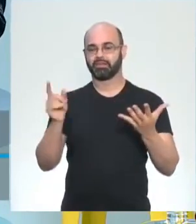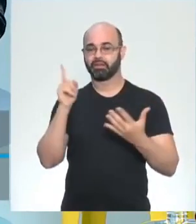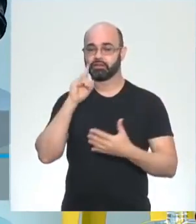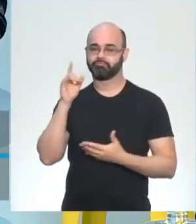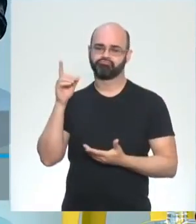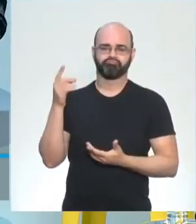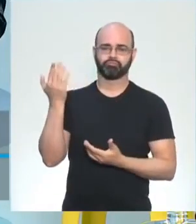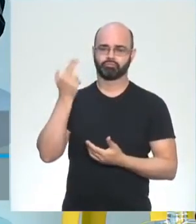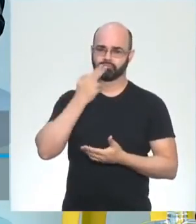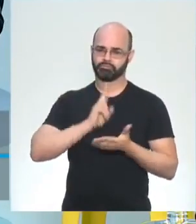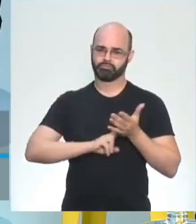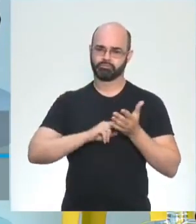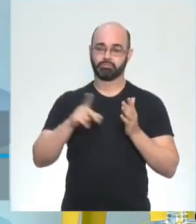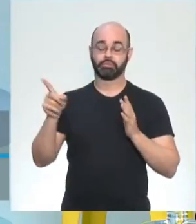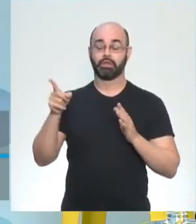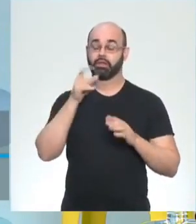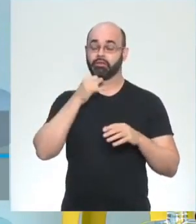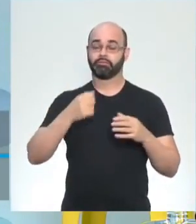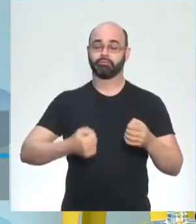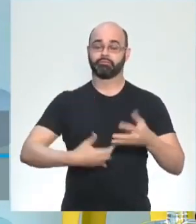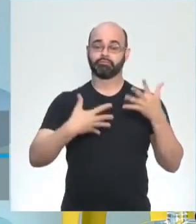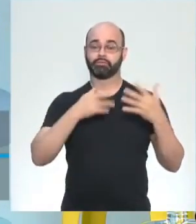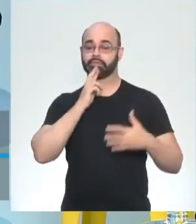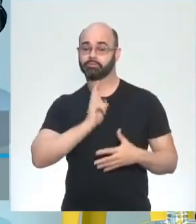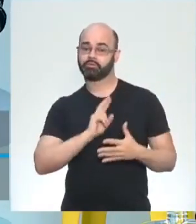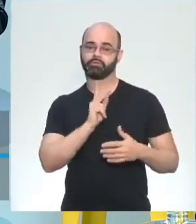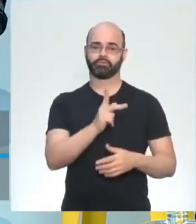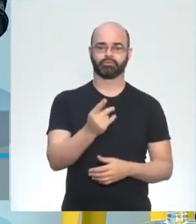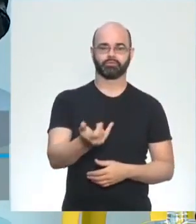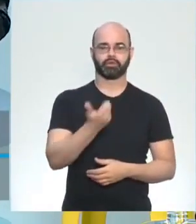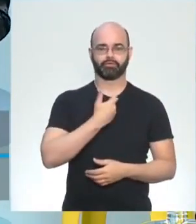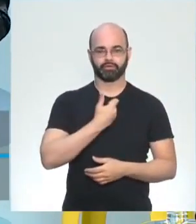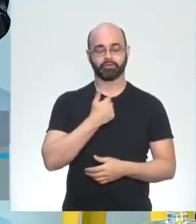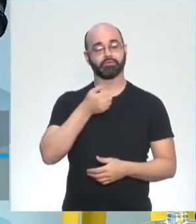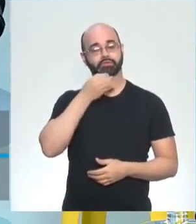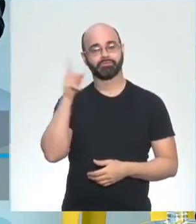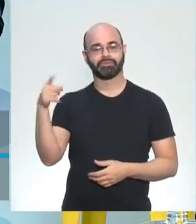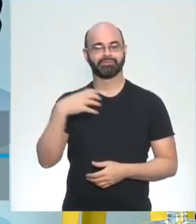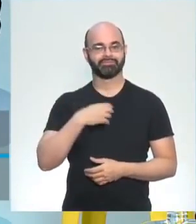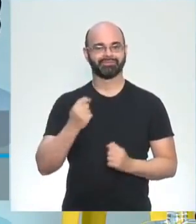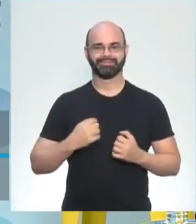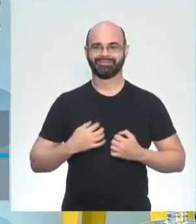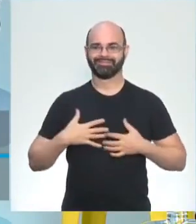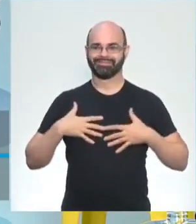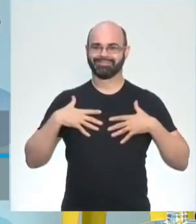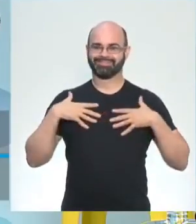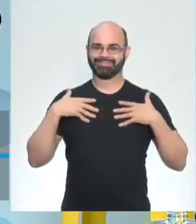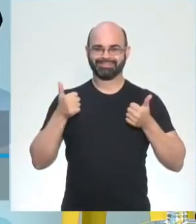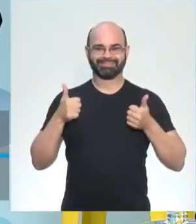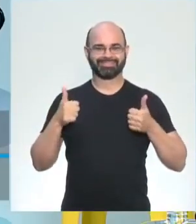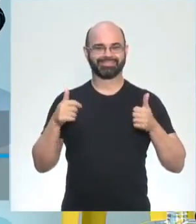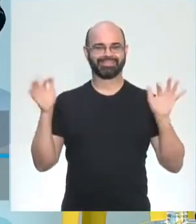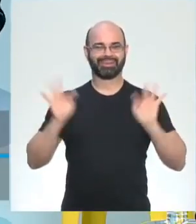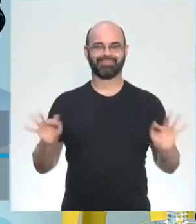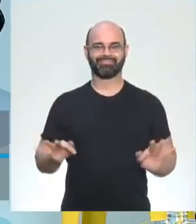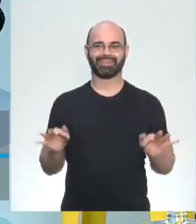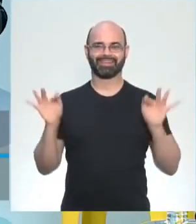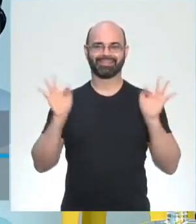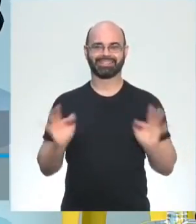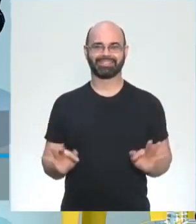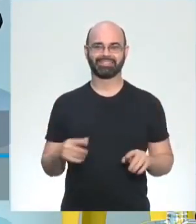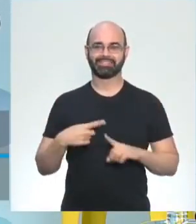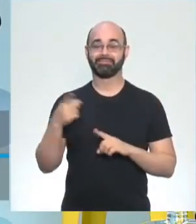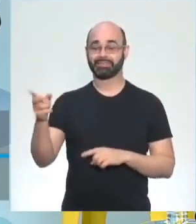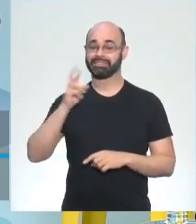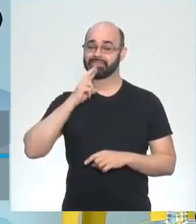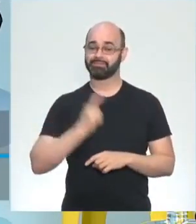ele enviou as respostas e a professora nos passou, ele está comentando como que foi esse dia, ele ficou muito feliz porque nós conseguimos ler 4 vezes